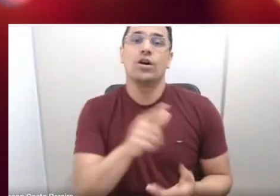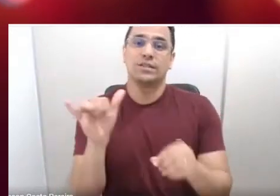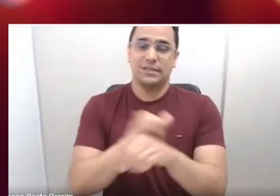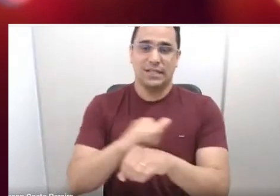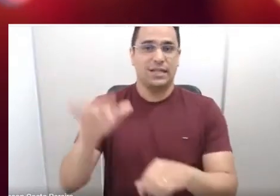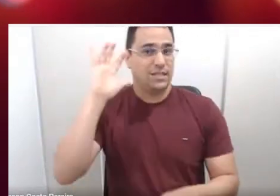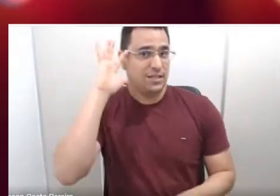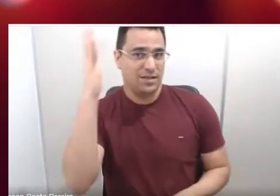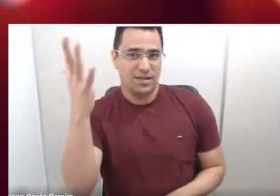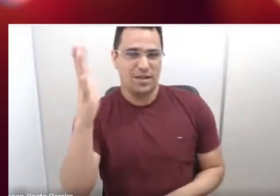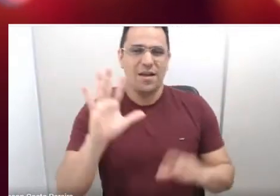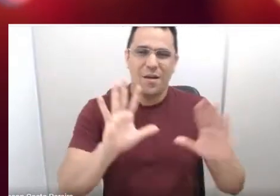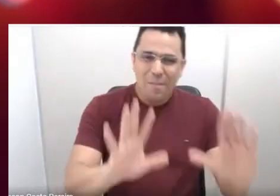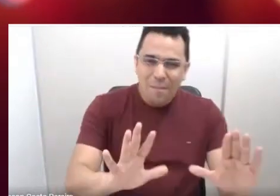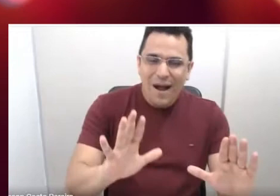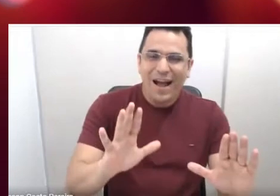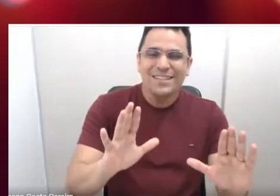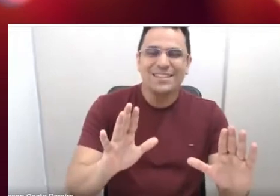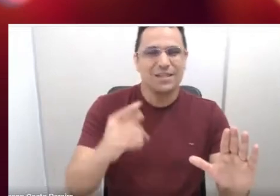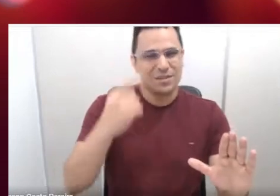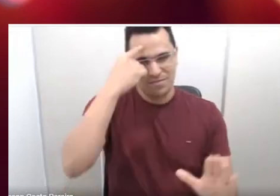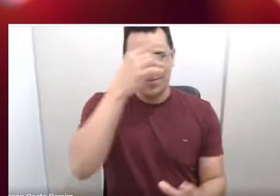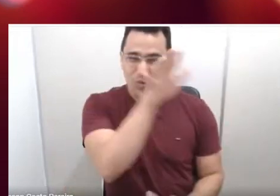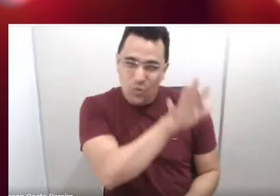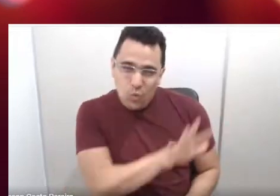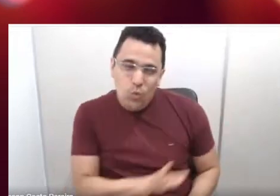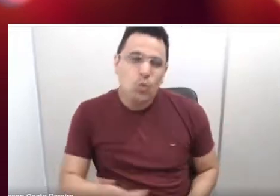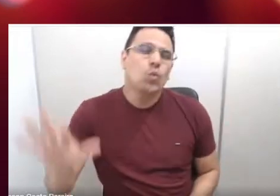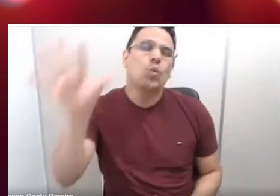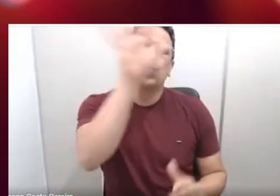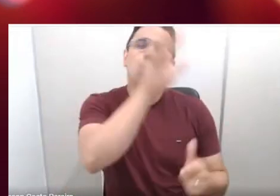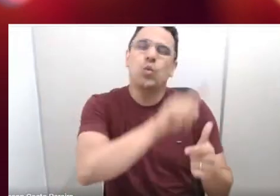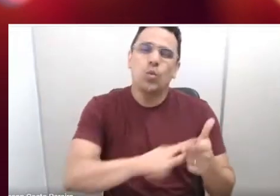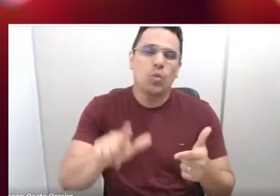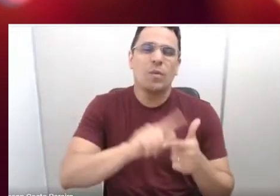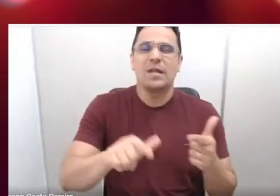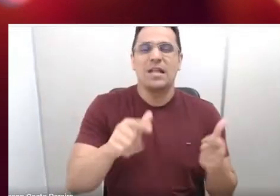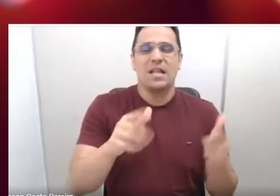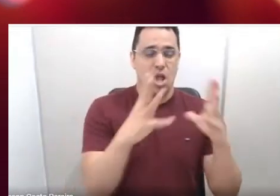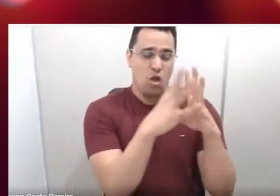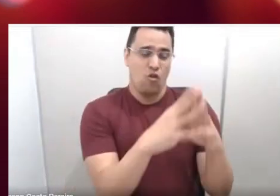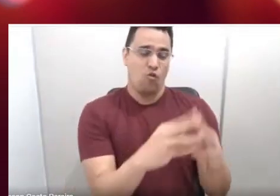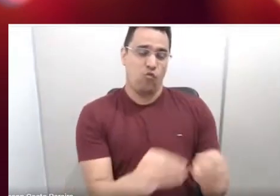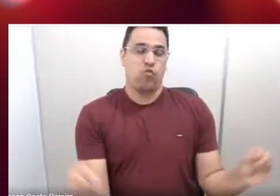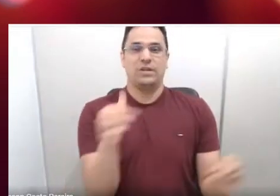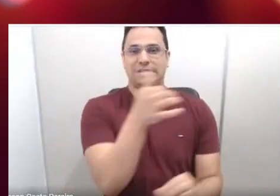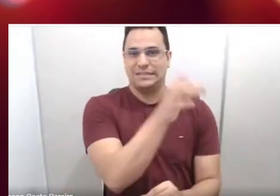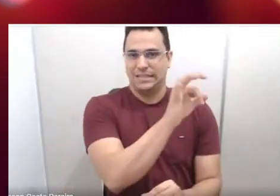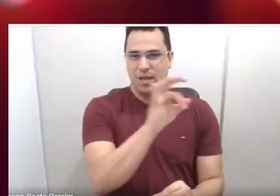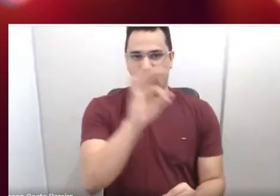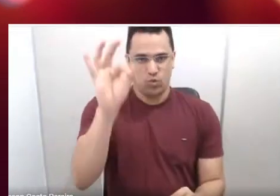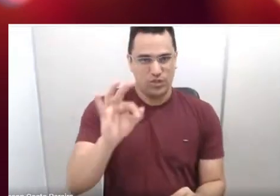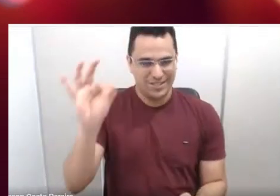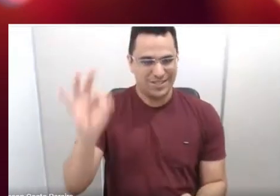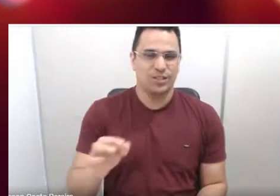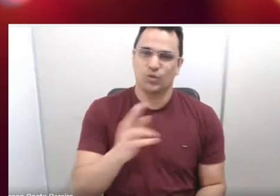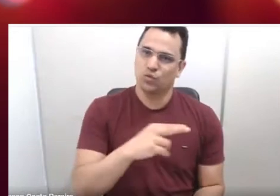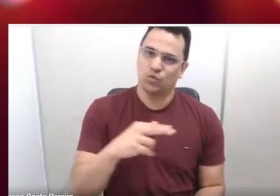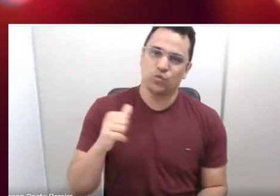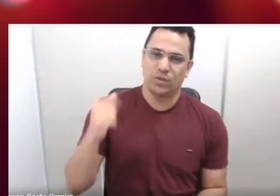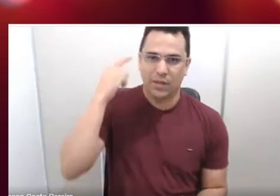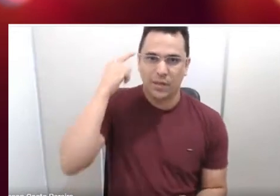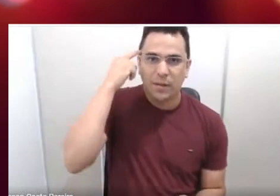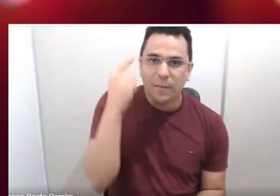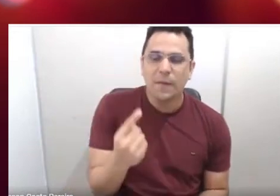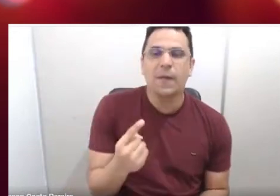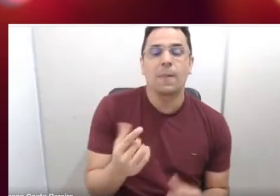conseguir atender o conjunto todo, né, 100%, mas eu acho que o nosso desafio é conseguir pensar a redução de